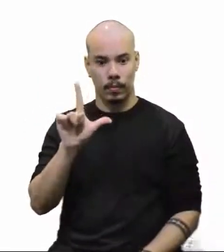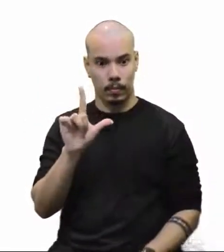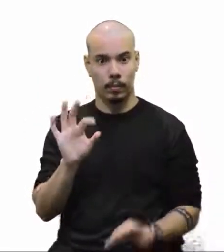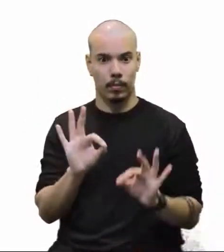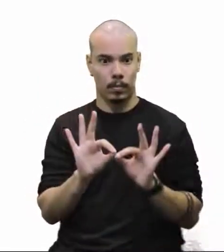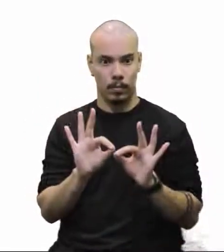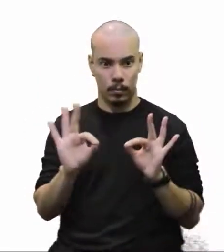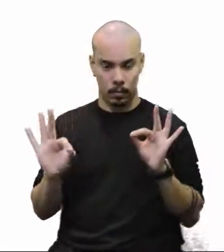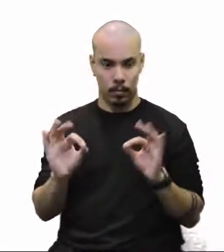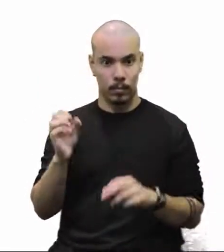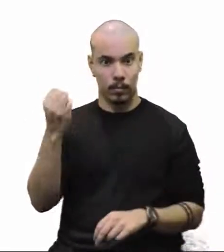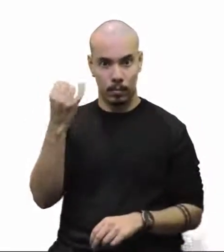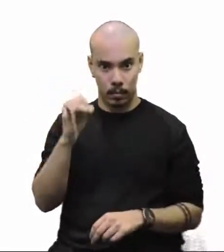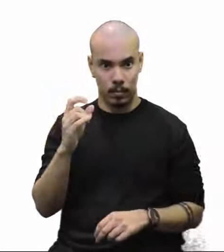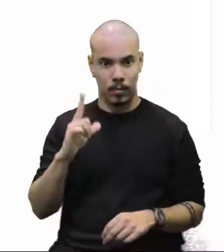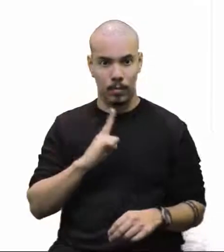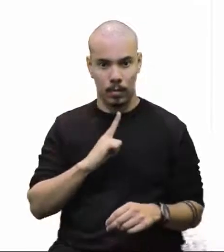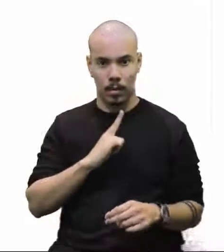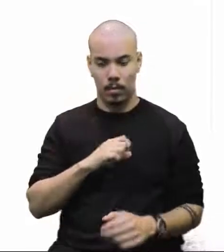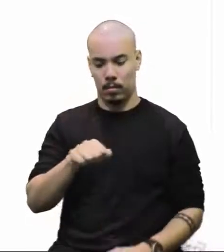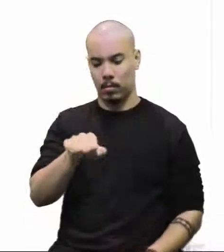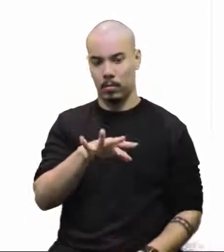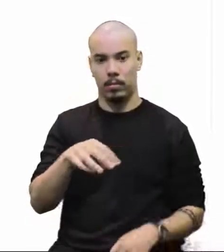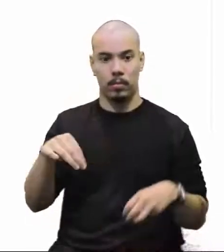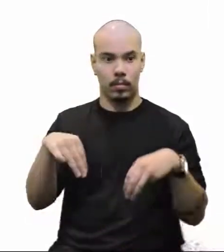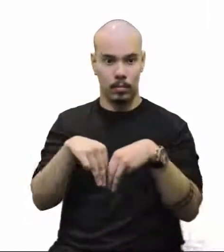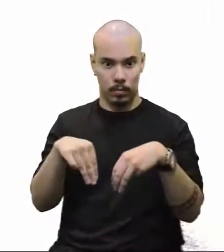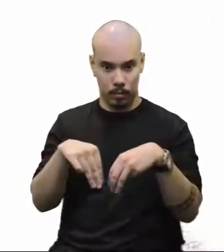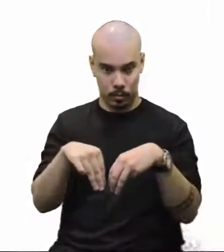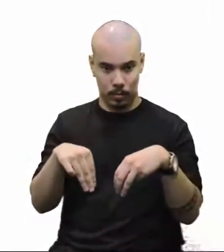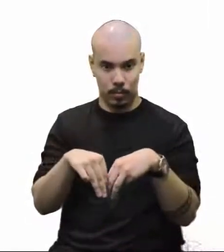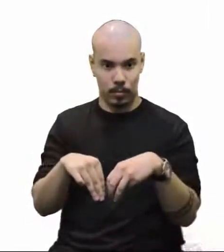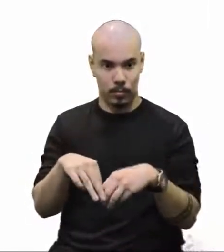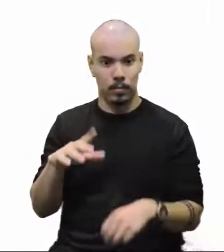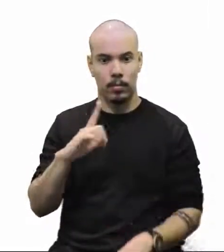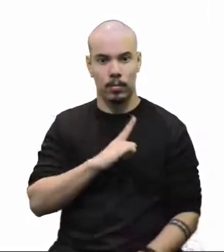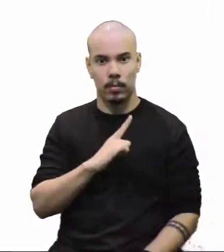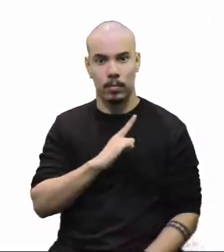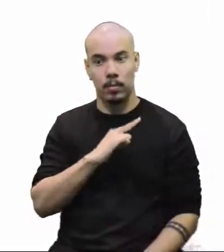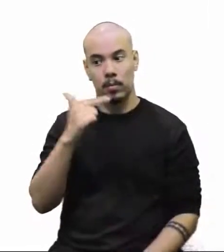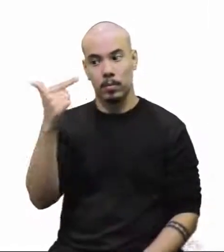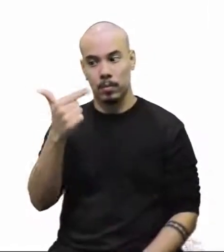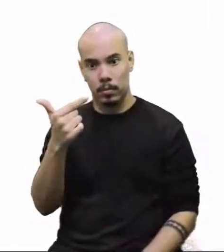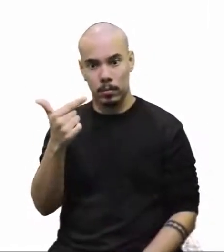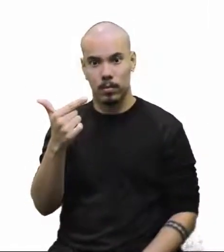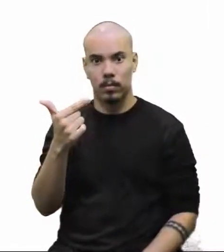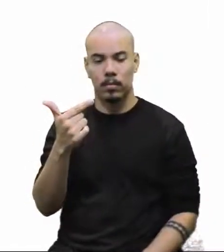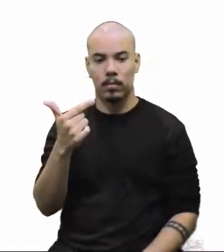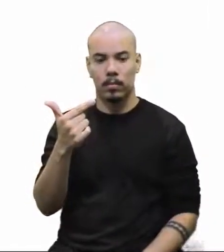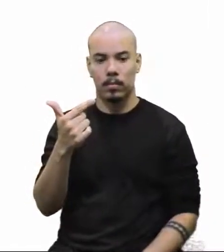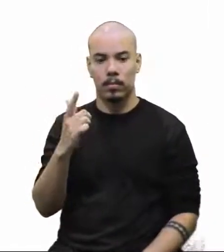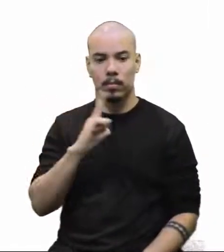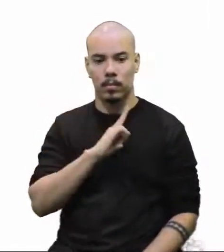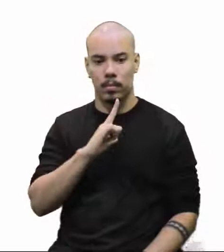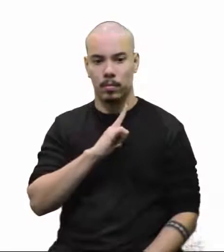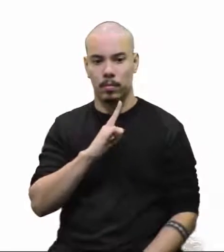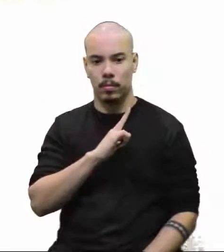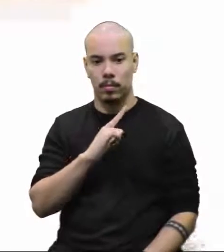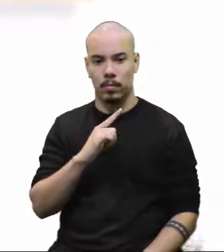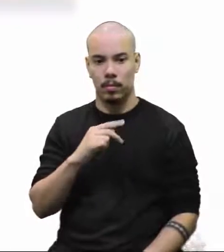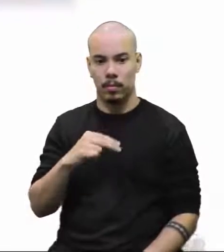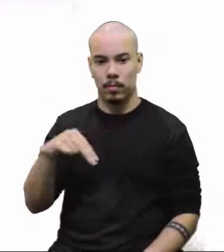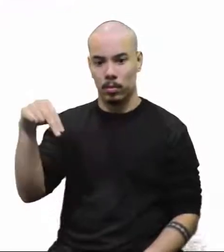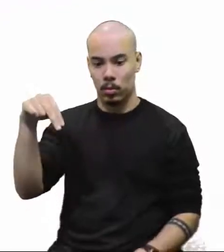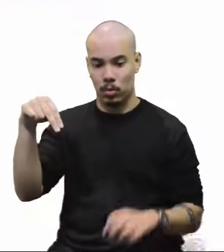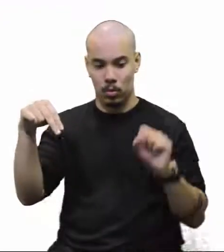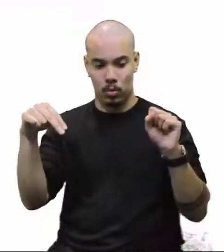Se ele tiver em um campo magnético, geralmente entre dois ímãs, aí, dois polos, né? Norte e sul, aí você vai ter